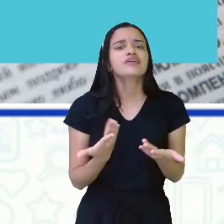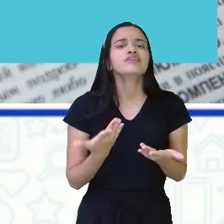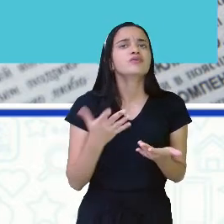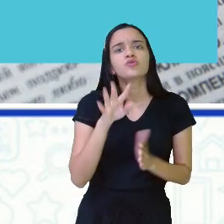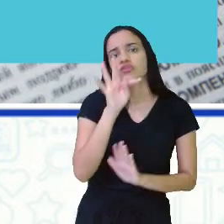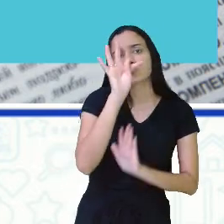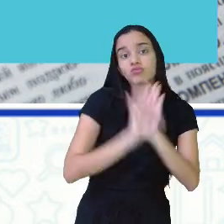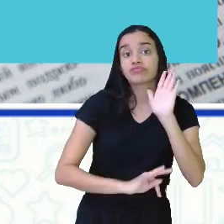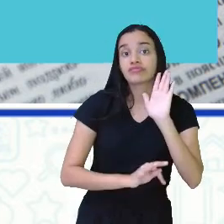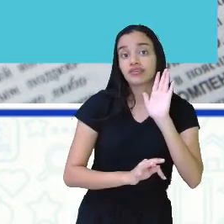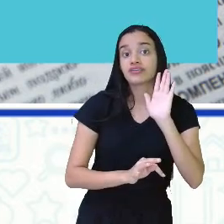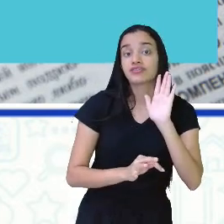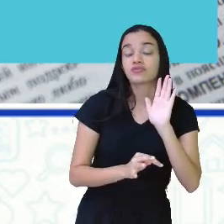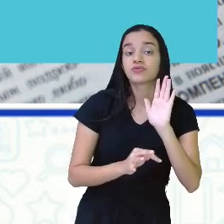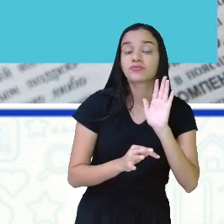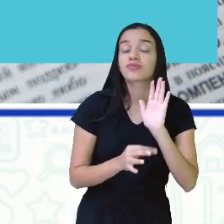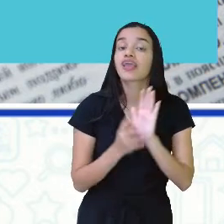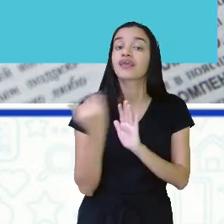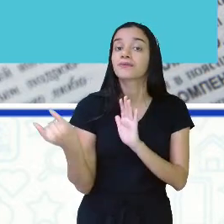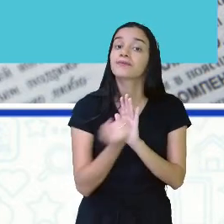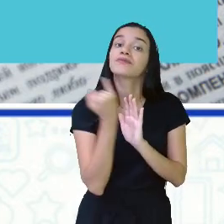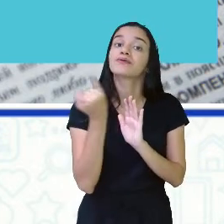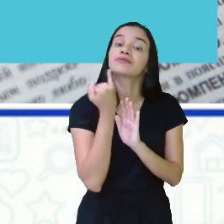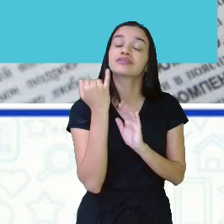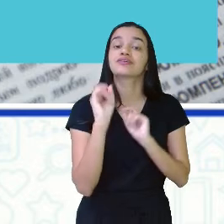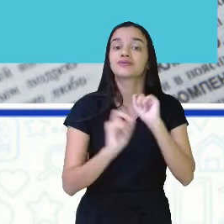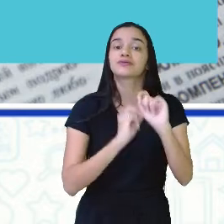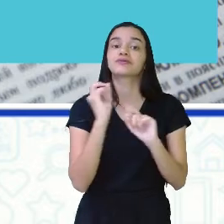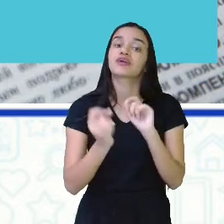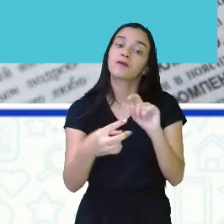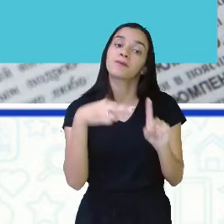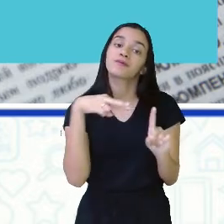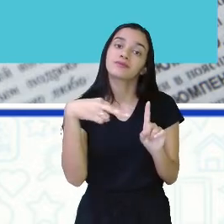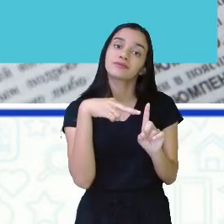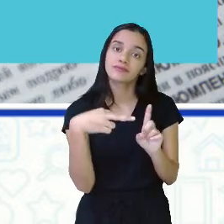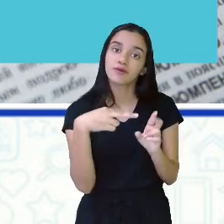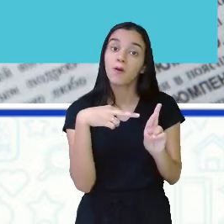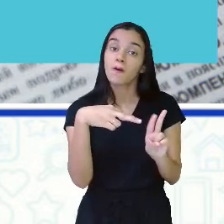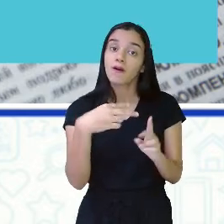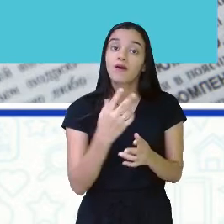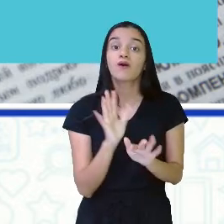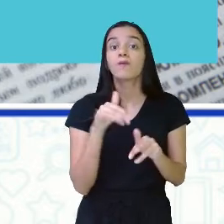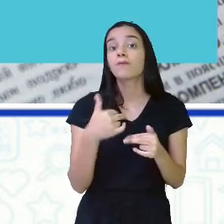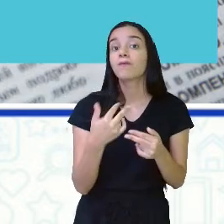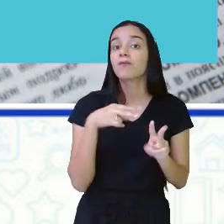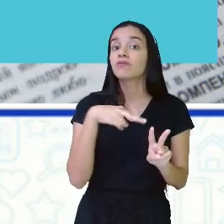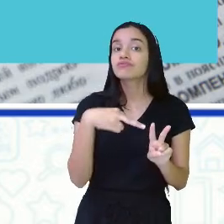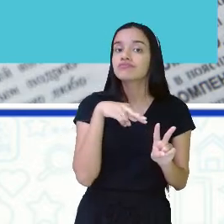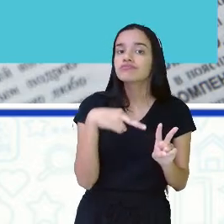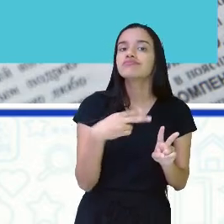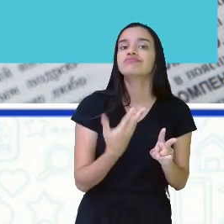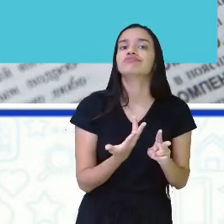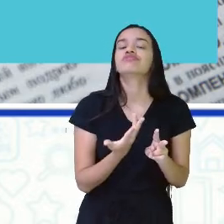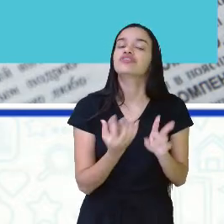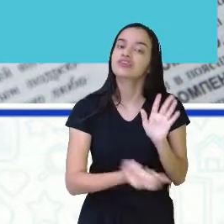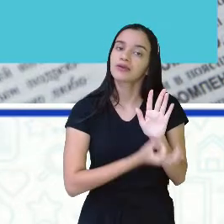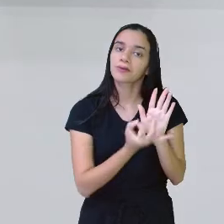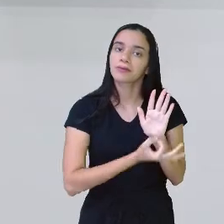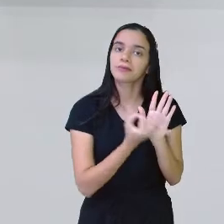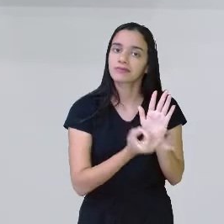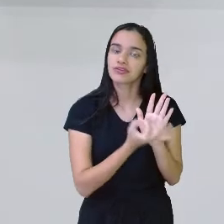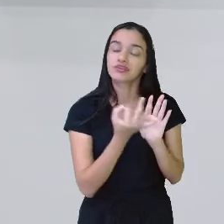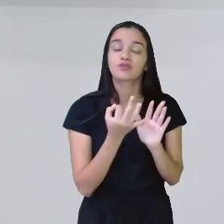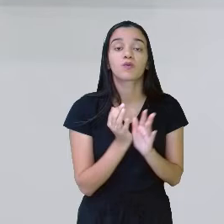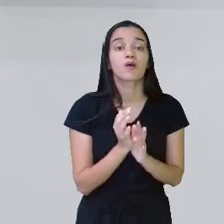texto opinativo, é importante sustentar o ponto de vista baseado em argumentos. Por isso,